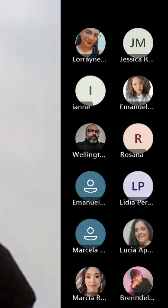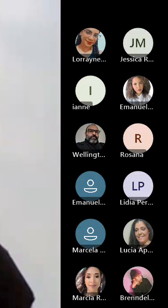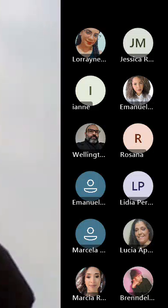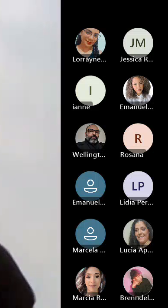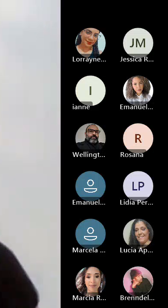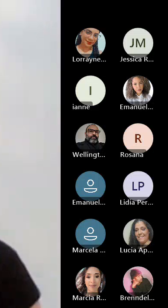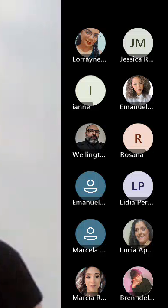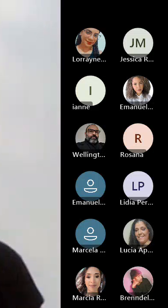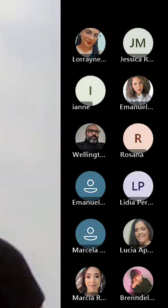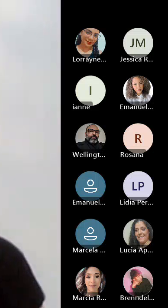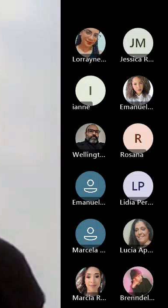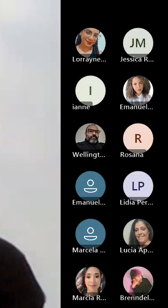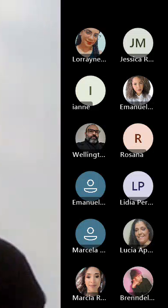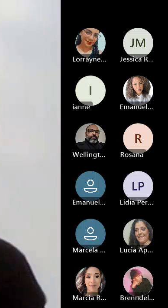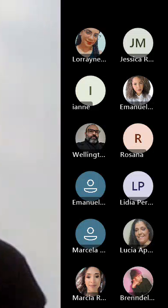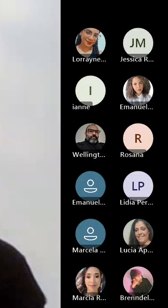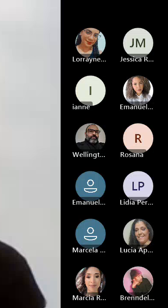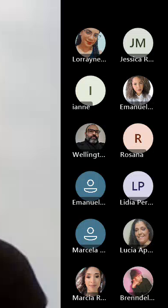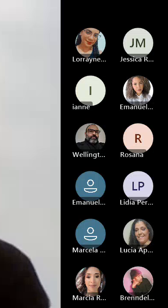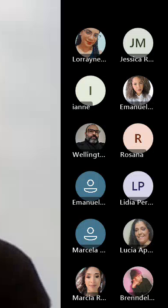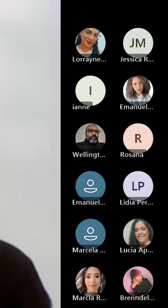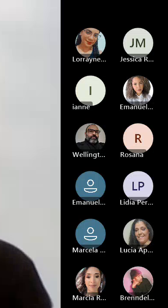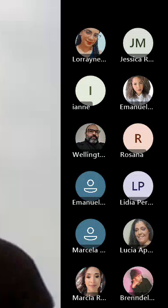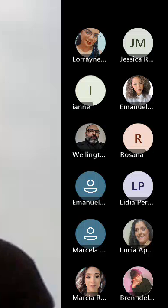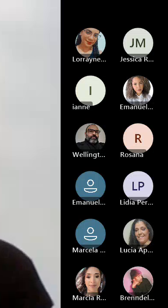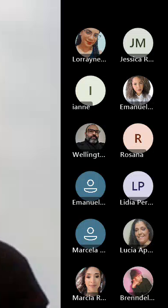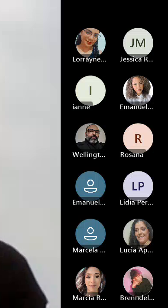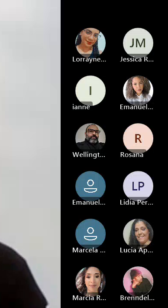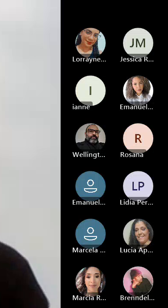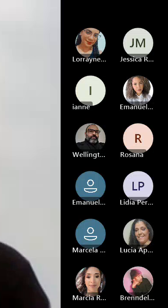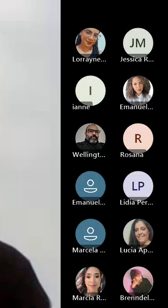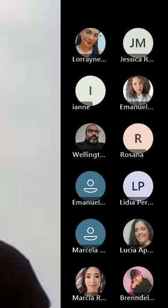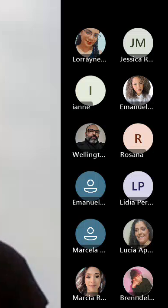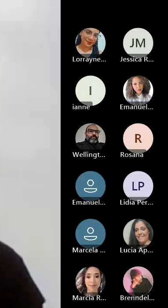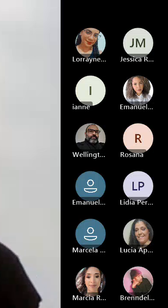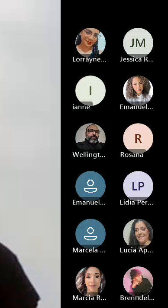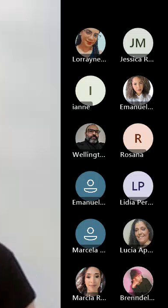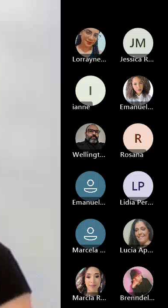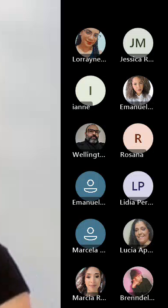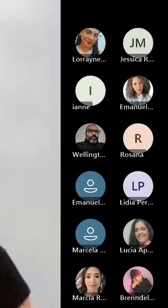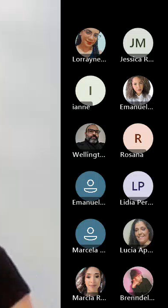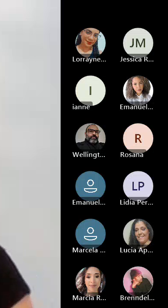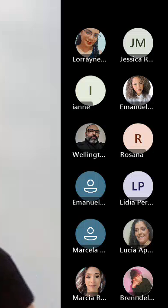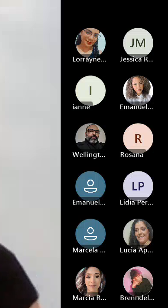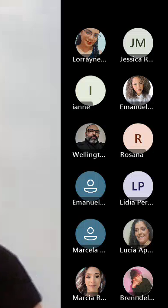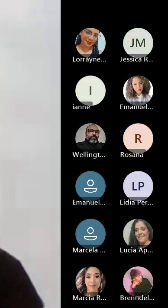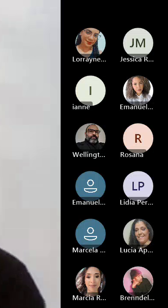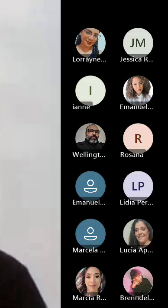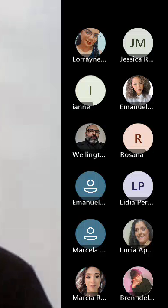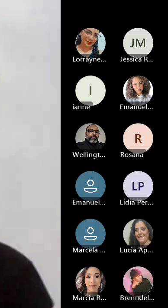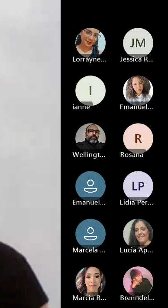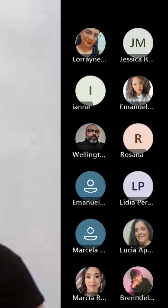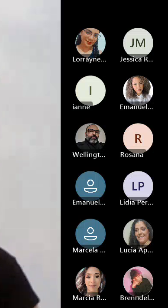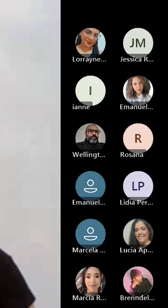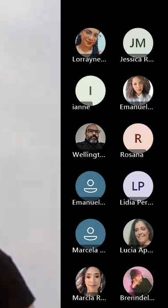na próxima aula, nosso próximo encontro síncrono, eu vou falar com vocês da unidade 2 e da unidade 3.